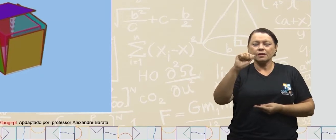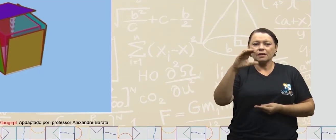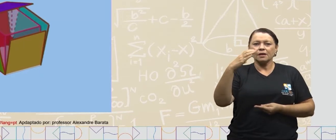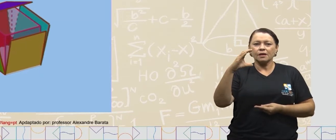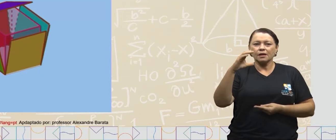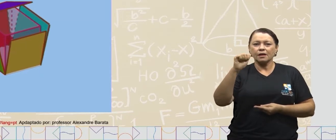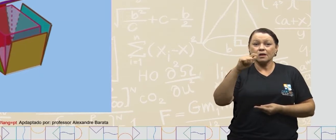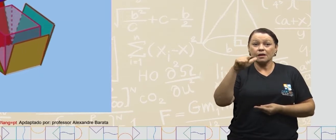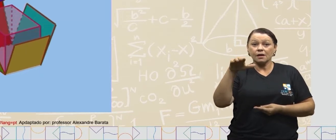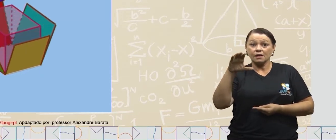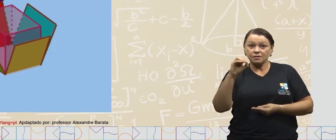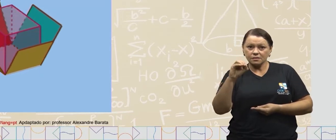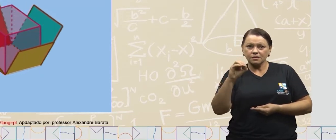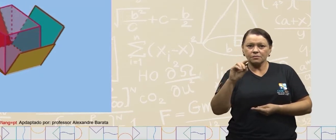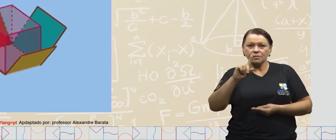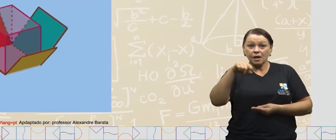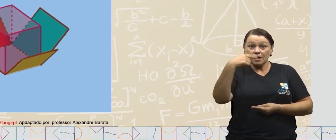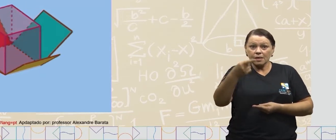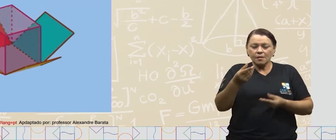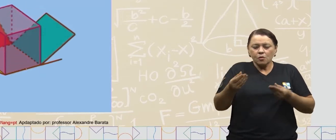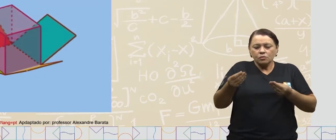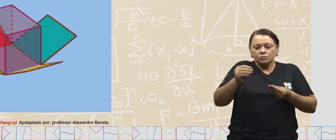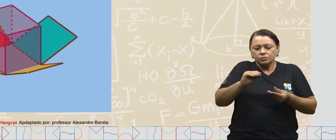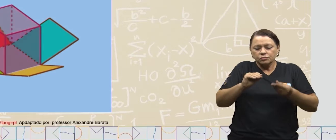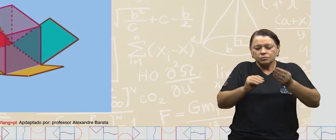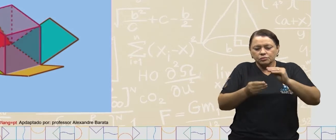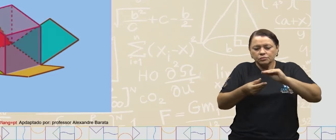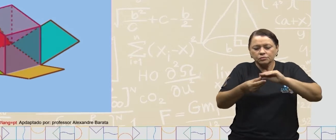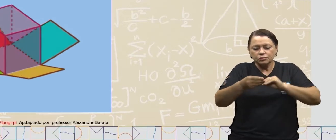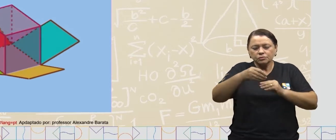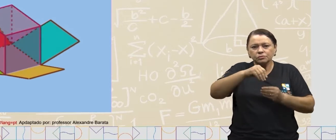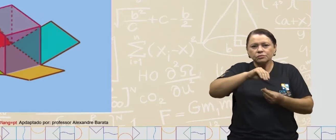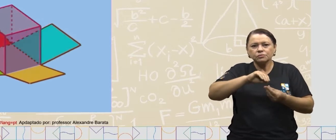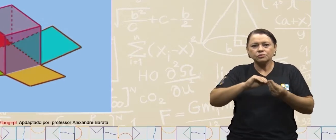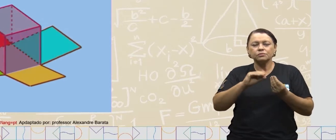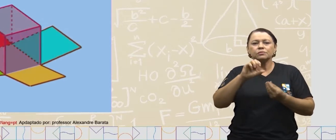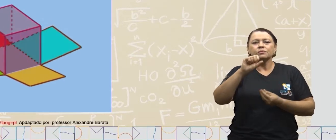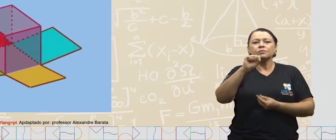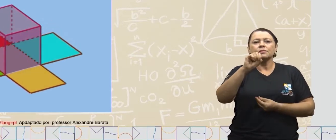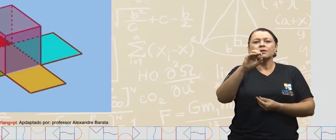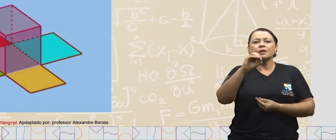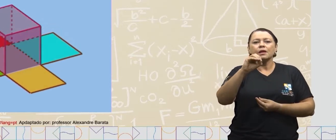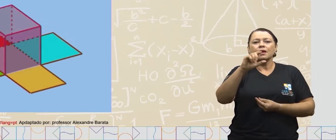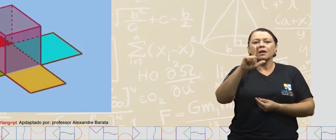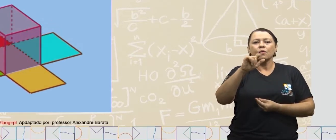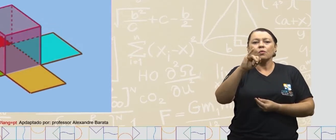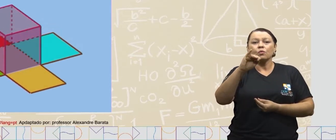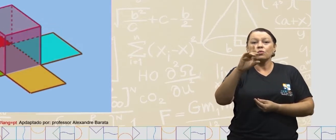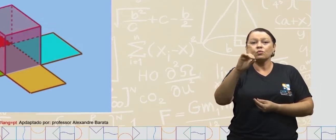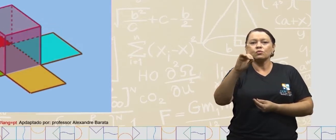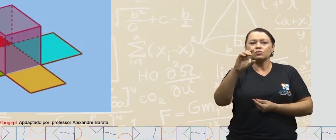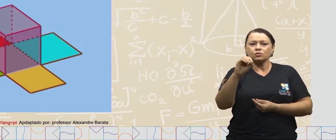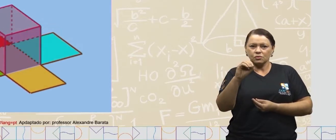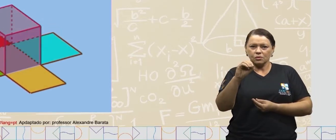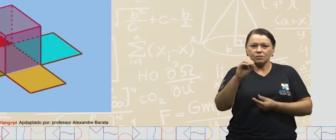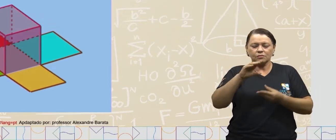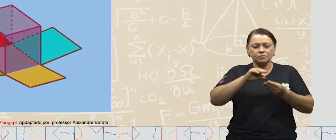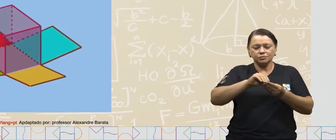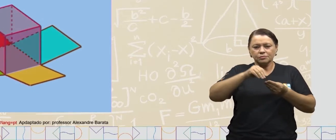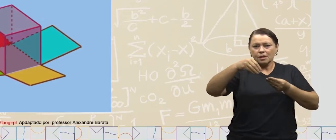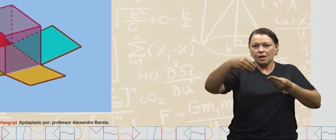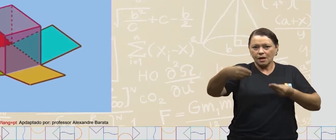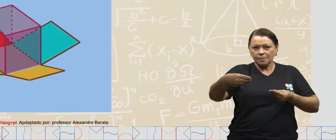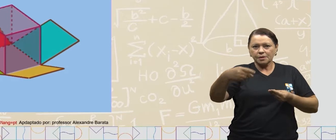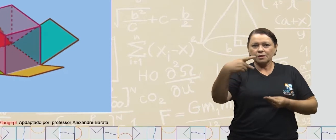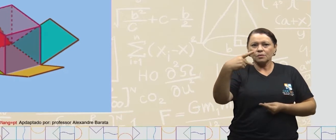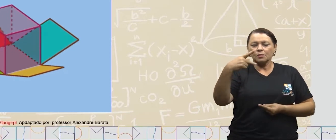novamente o paralelepípedo quando depois que unimos todas as faces, novamente, observe, ele está aberto